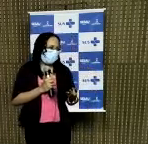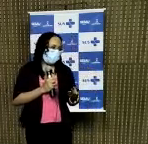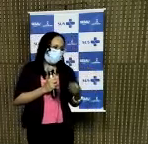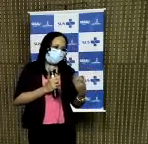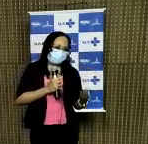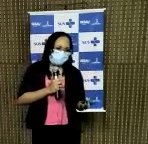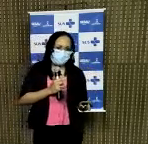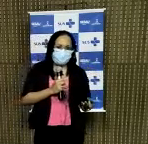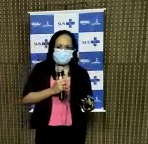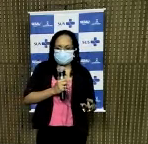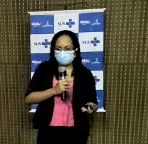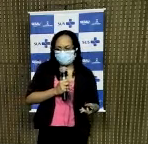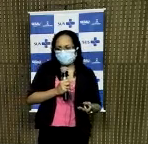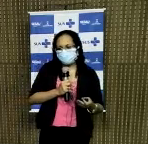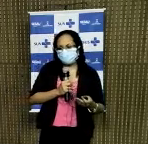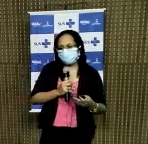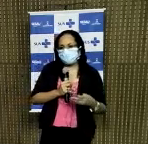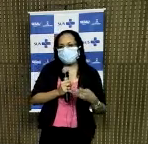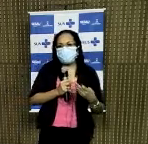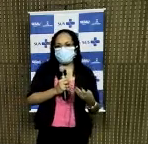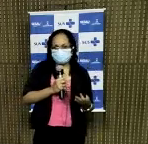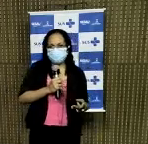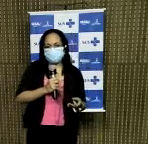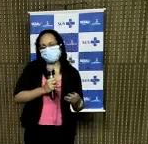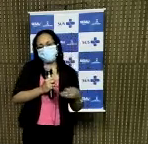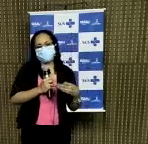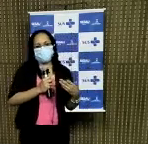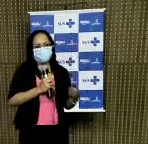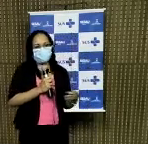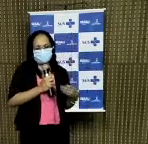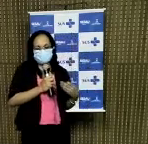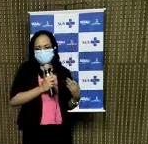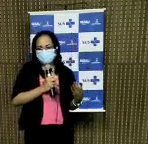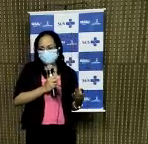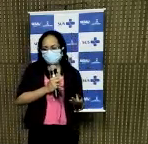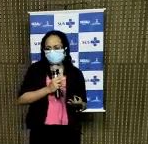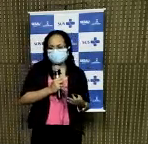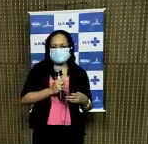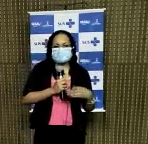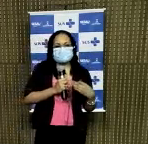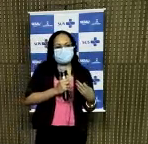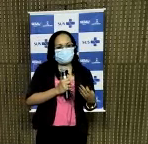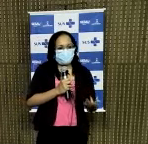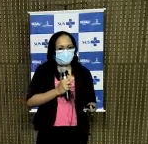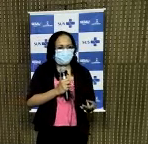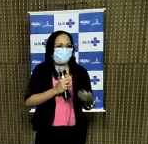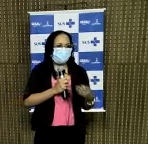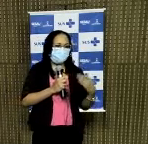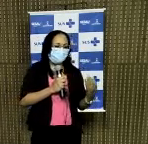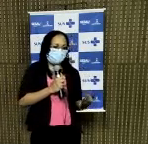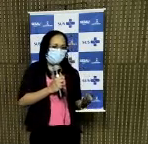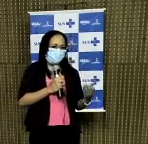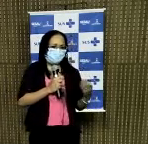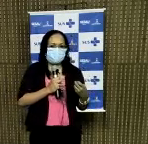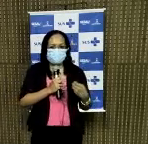pensamos na designação de um servidor que poderia ficar responsável, né, semanalmente, para fazer esse controle dessa consulta de gestantes e,